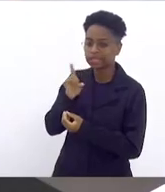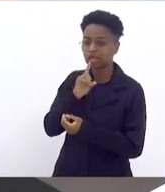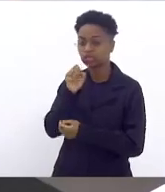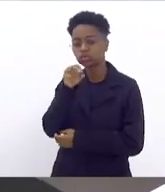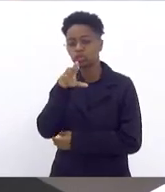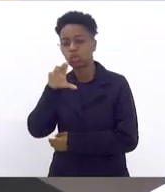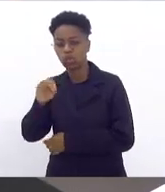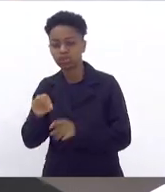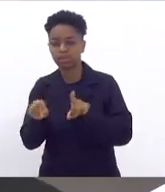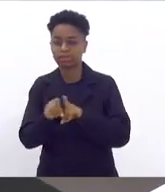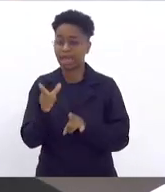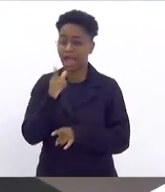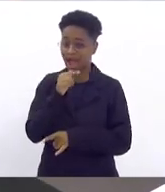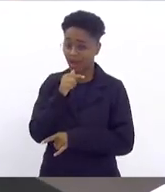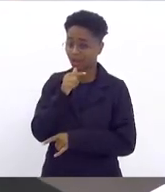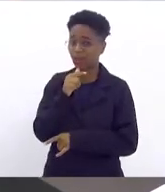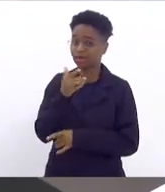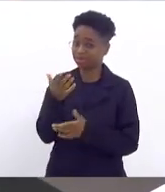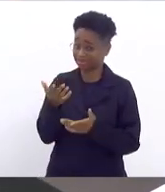é chamar de Gami.